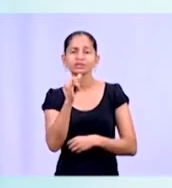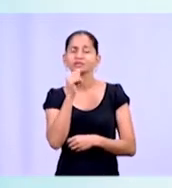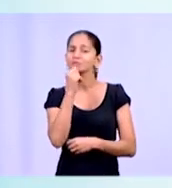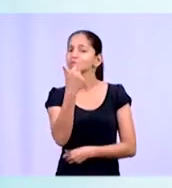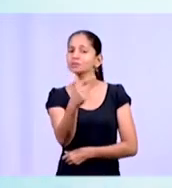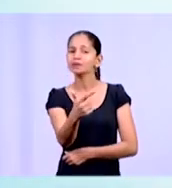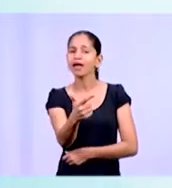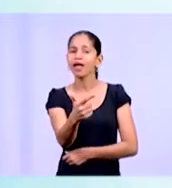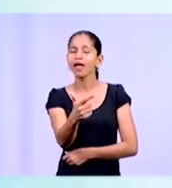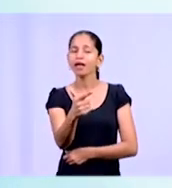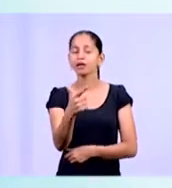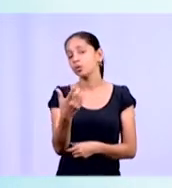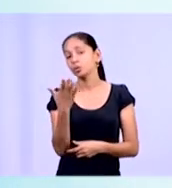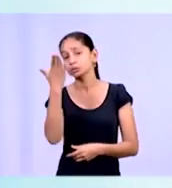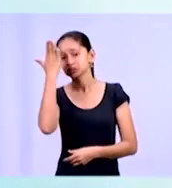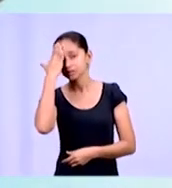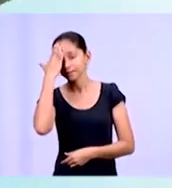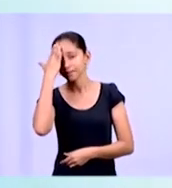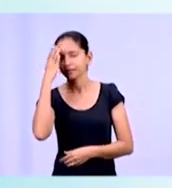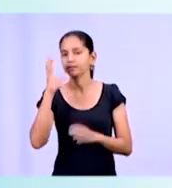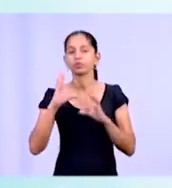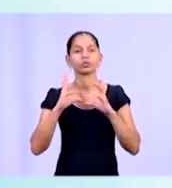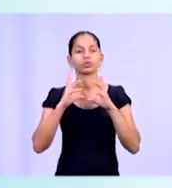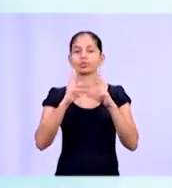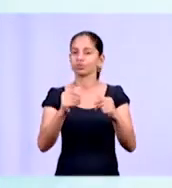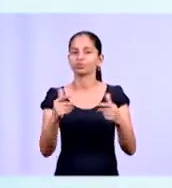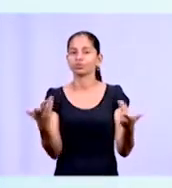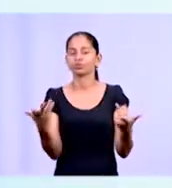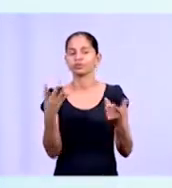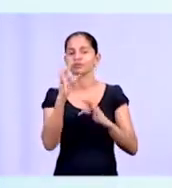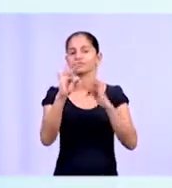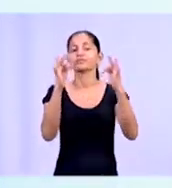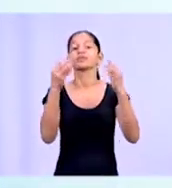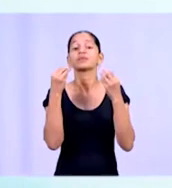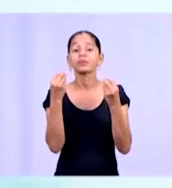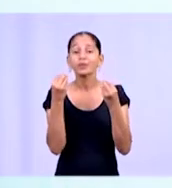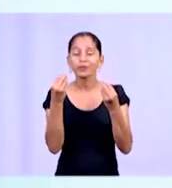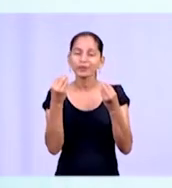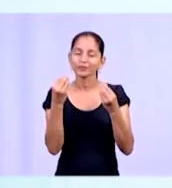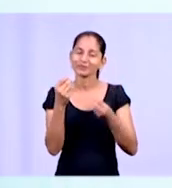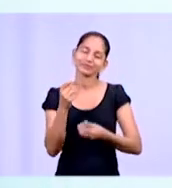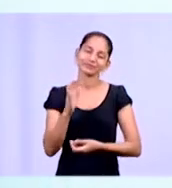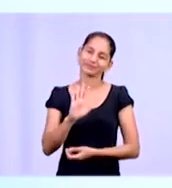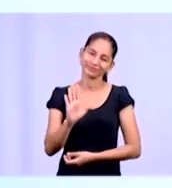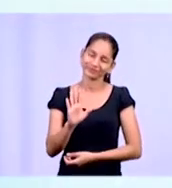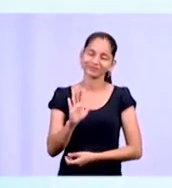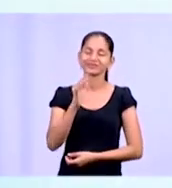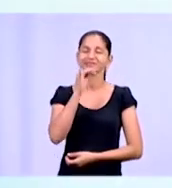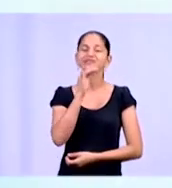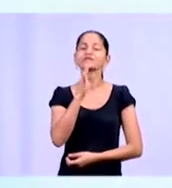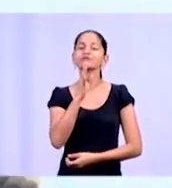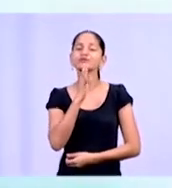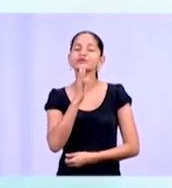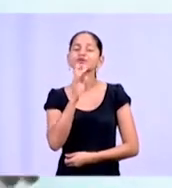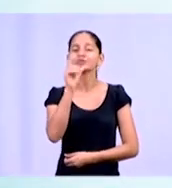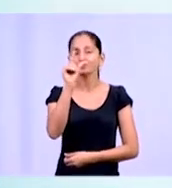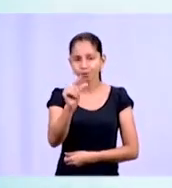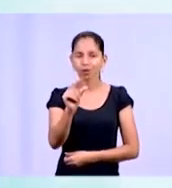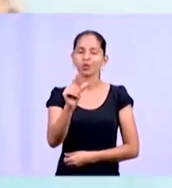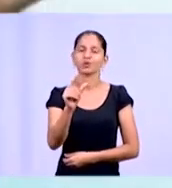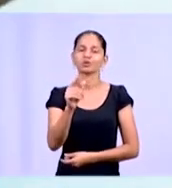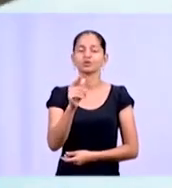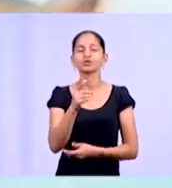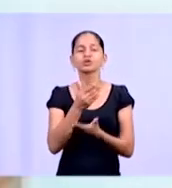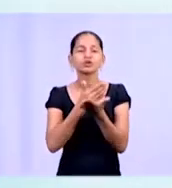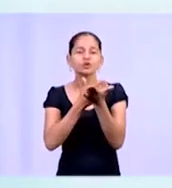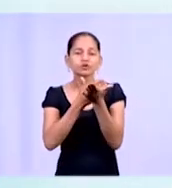sem estar antenado, vamos usar a palavra antenado na tecnologia, né? Então vamos lá conhecer um pouquinho de